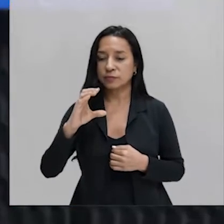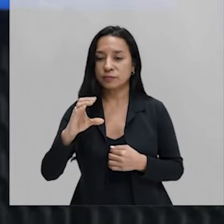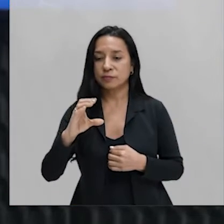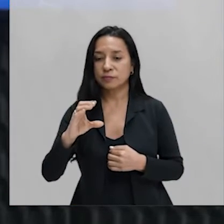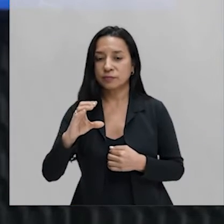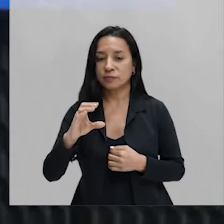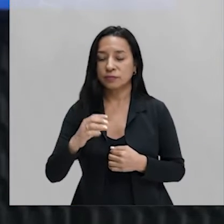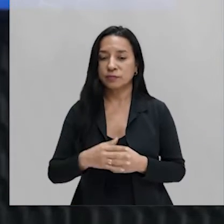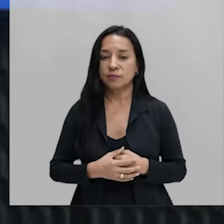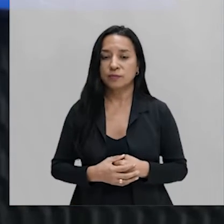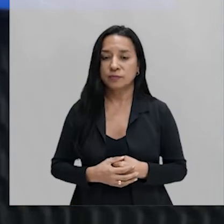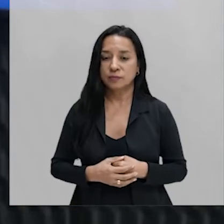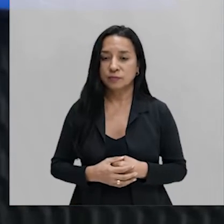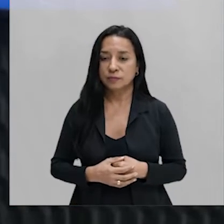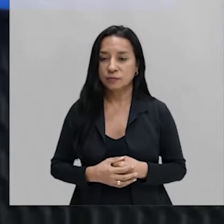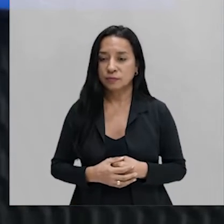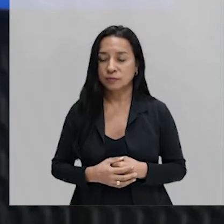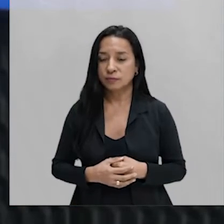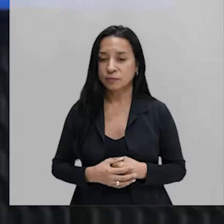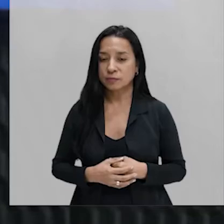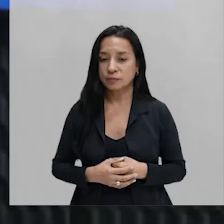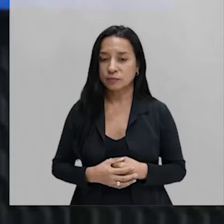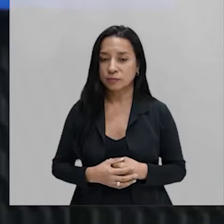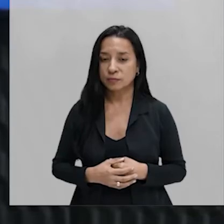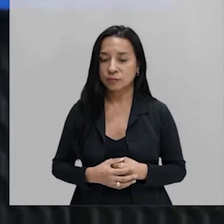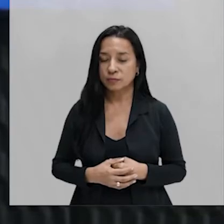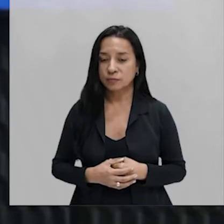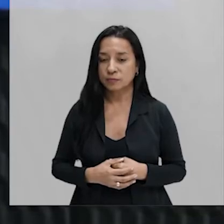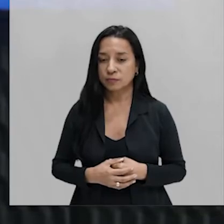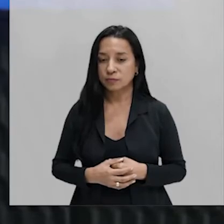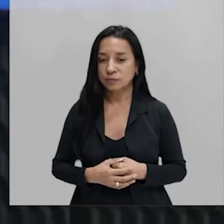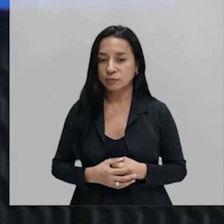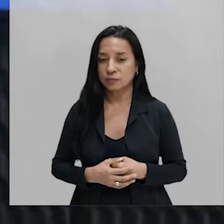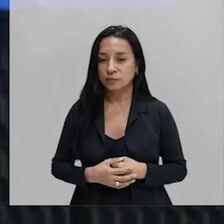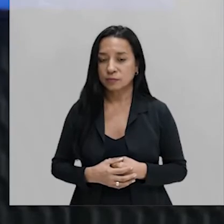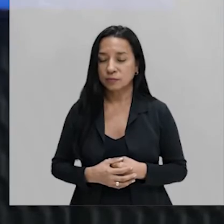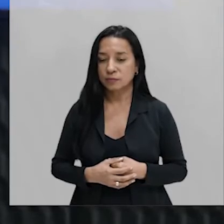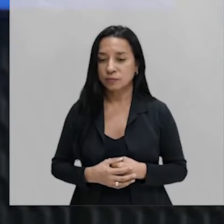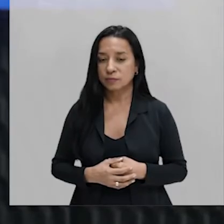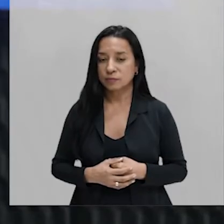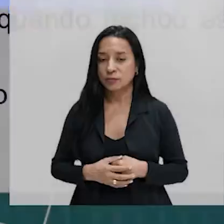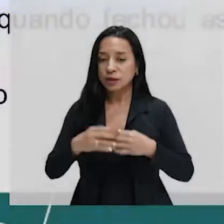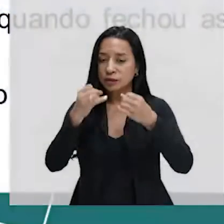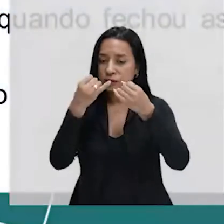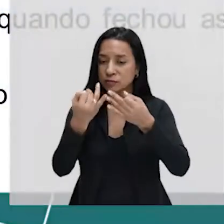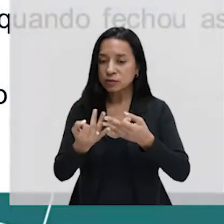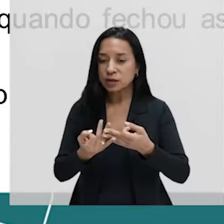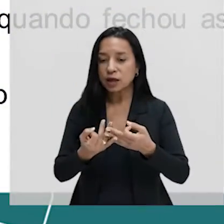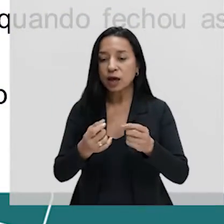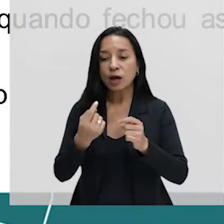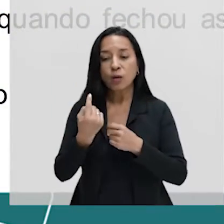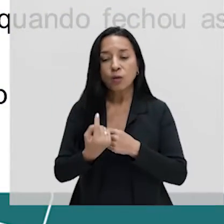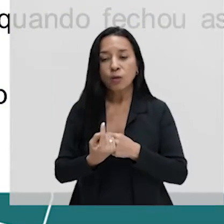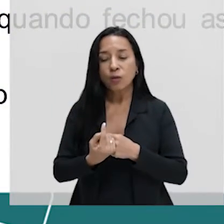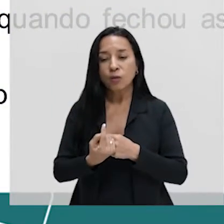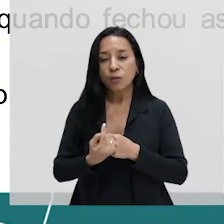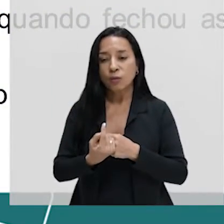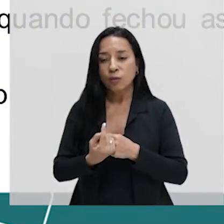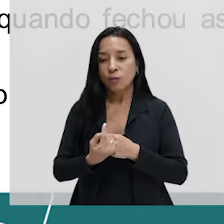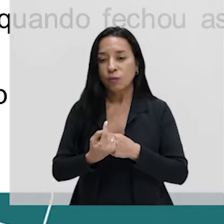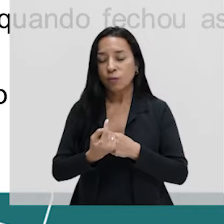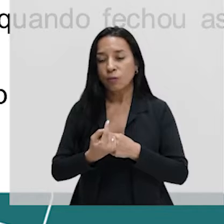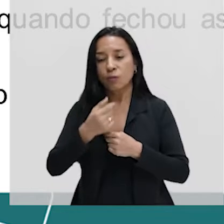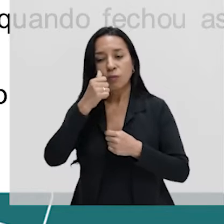sei se eu botei aqui, não, tá. Falar de uma figura que fez parte do TBC que vocês quase nunca ouviram falar, chama-se